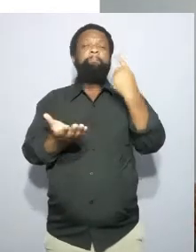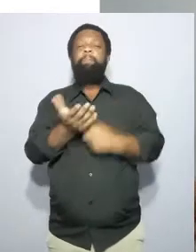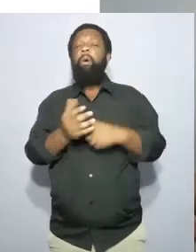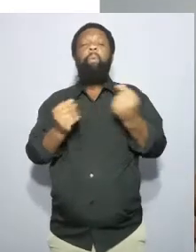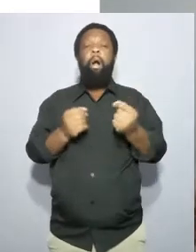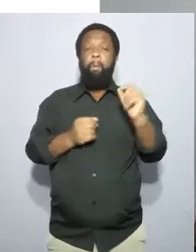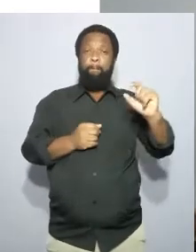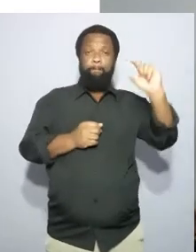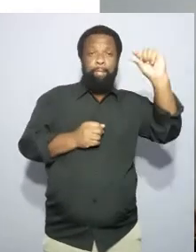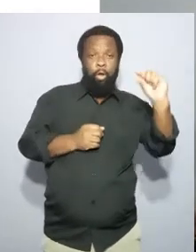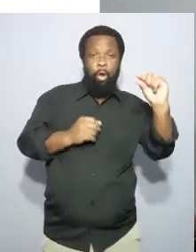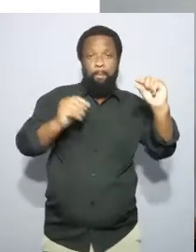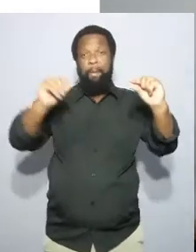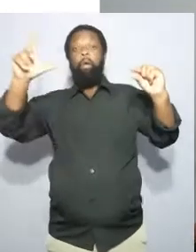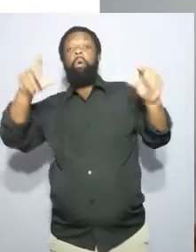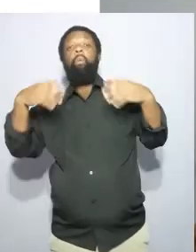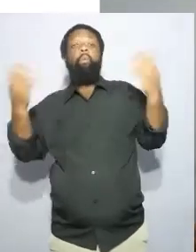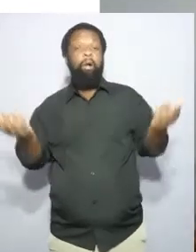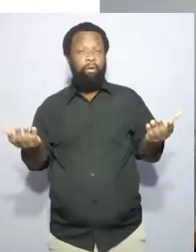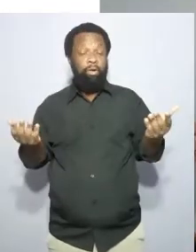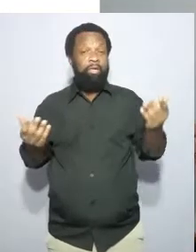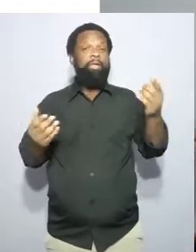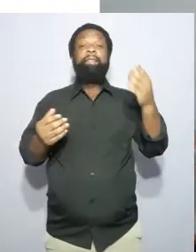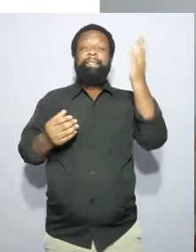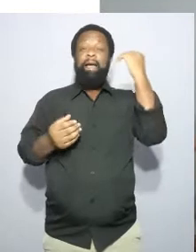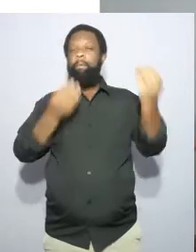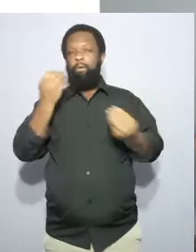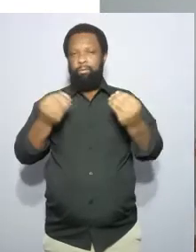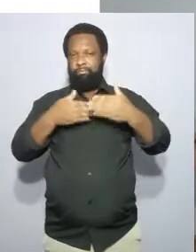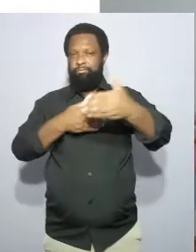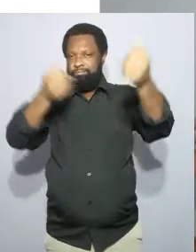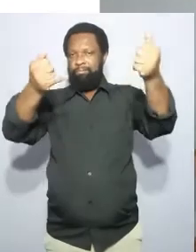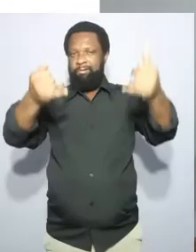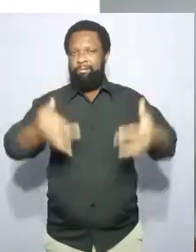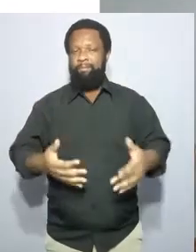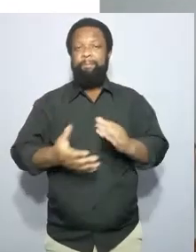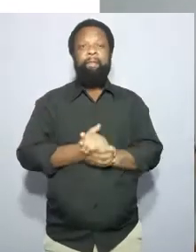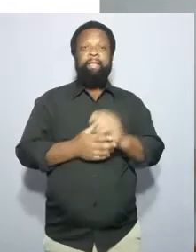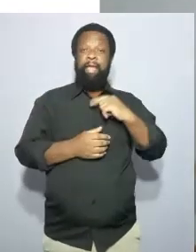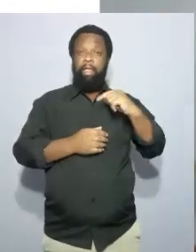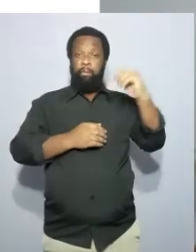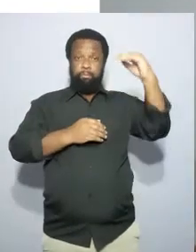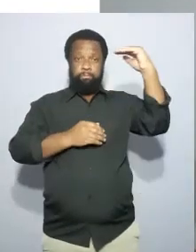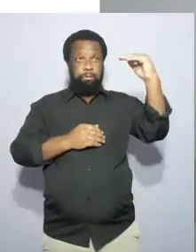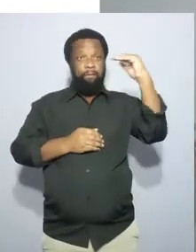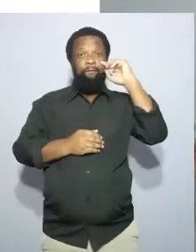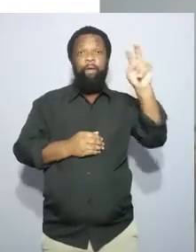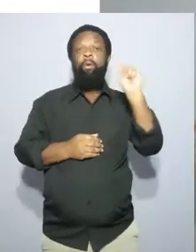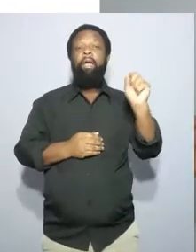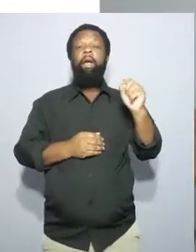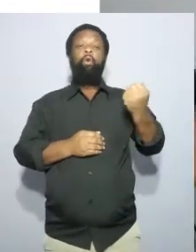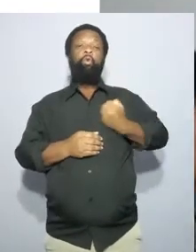quem é maior e quem é menor ao longo de um mesmo período, nós precisamos olhar